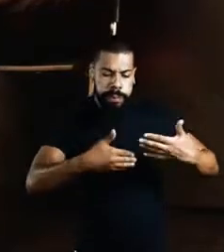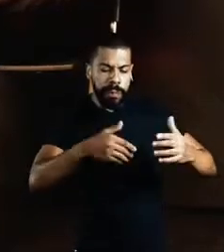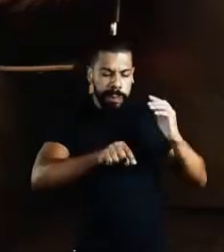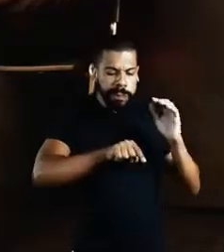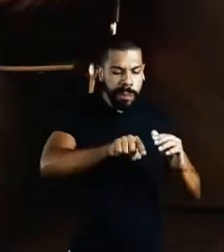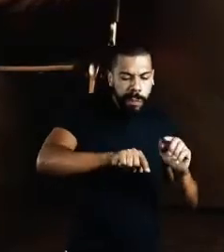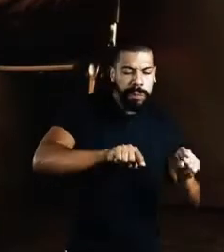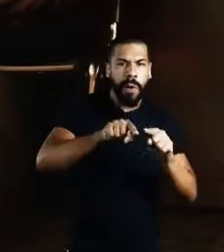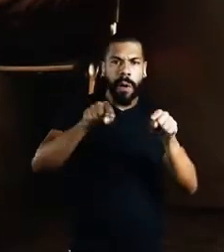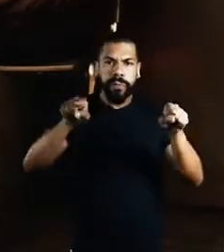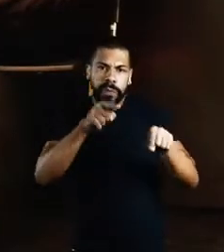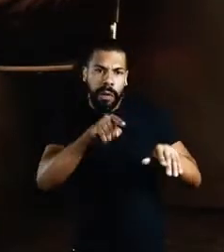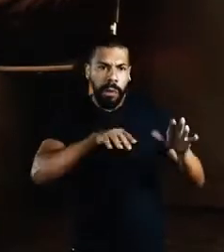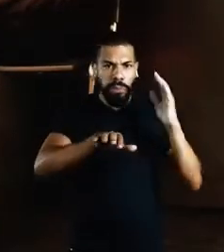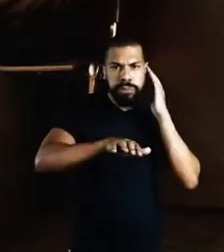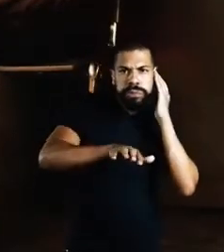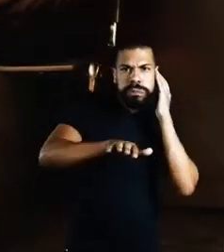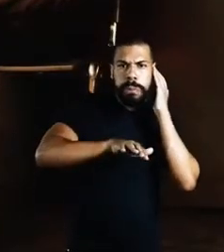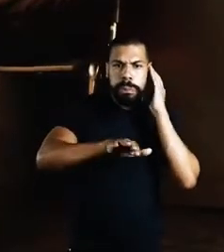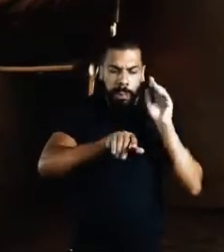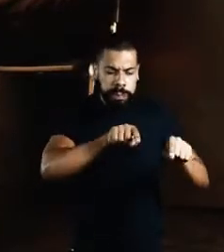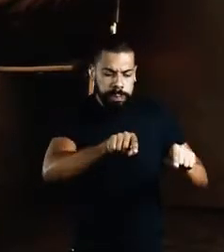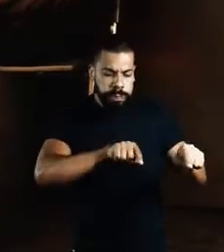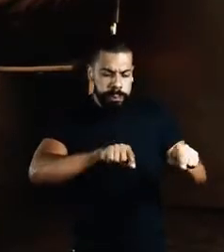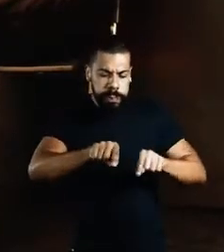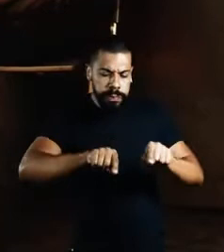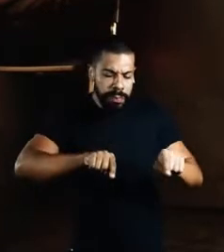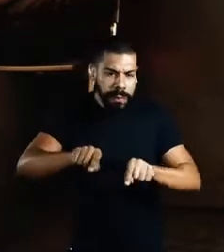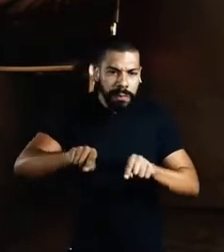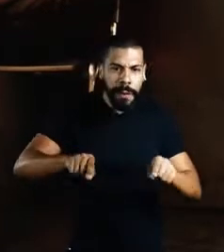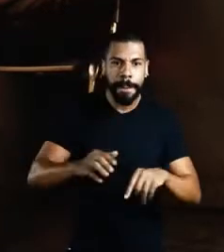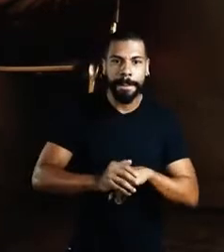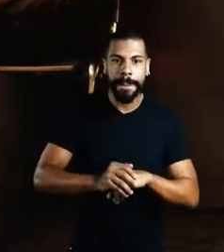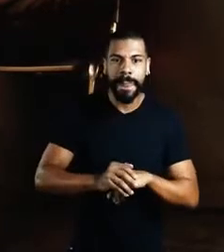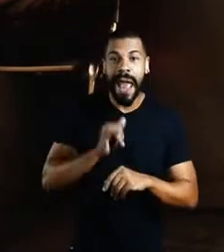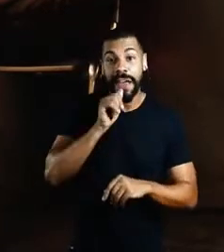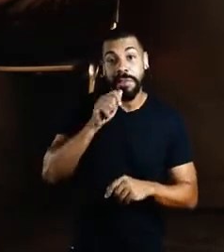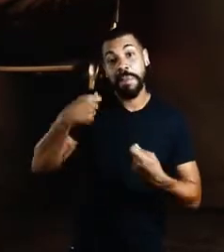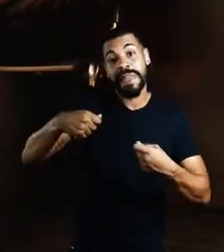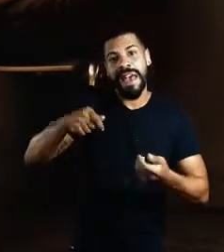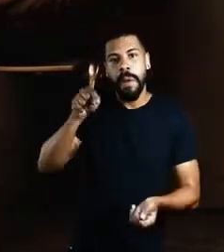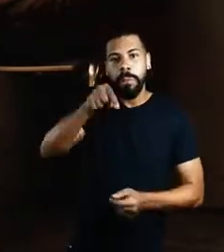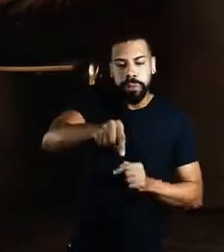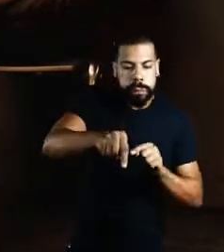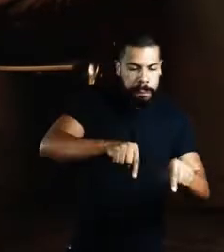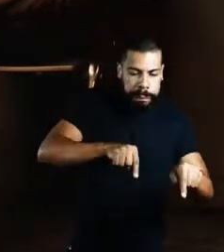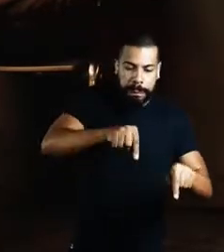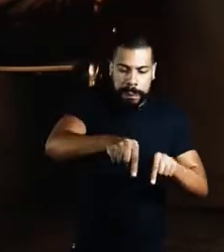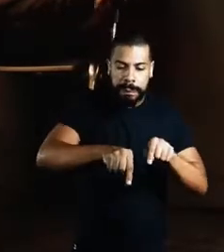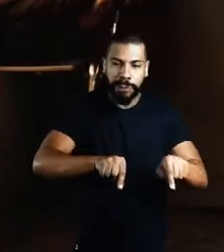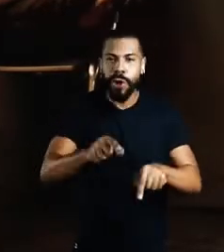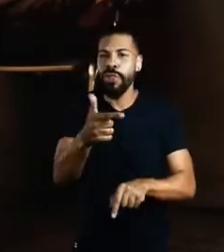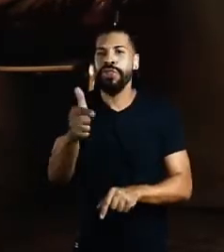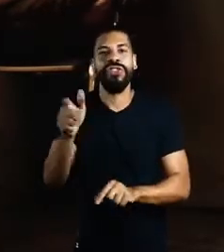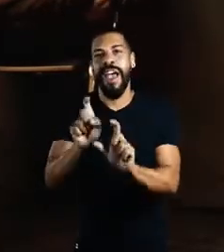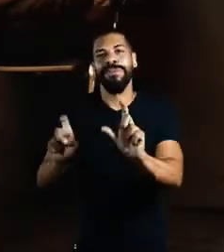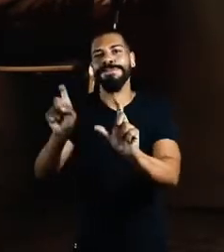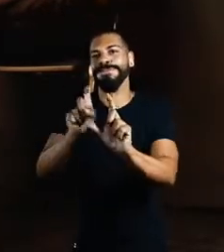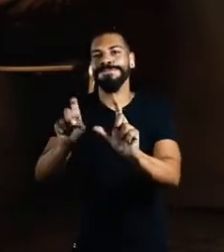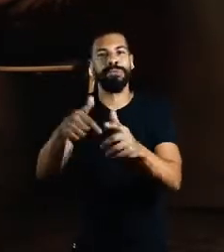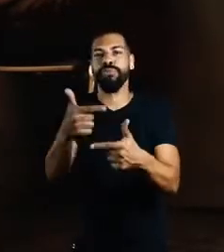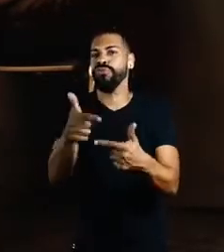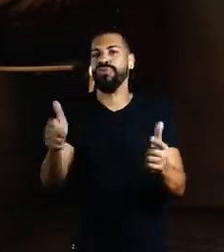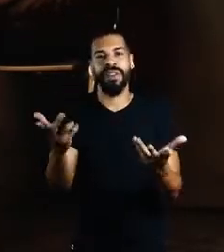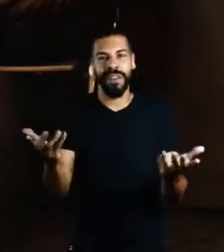tum, tum, tum, tum, tum, tá, tum, tum, tá, tum, tum, tum, tá. Aí quando você queria virar, você tinha que apertar. Foi tudo manual o disco do Região, né? A gente